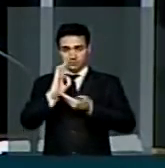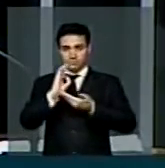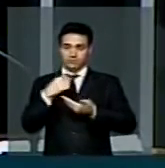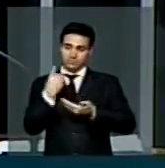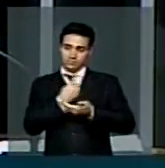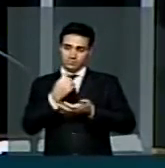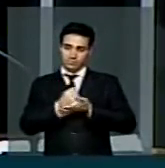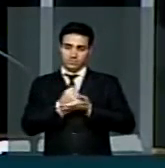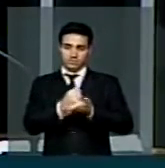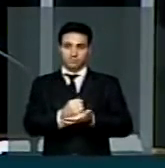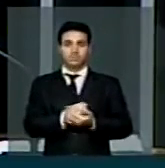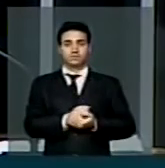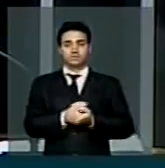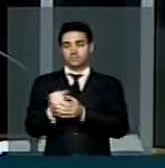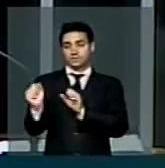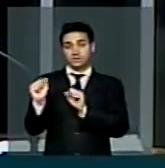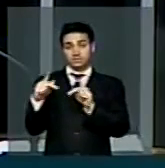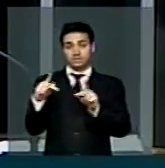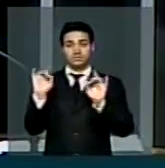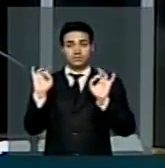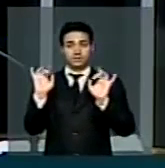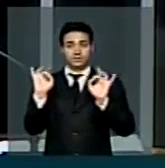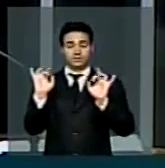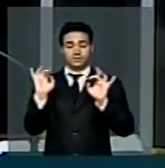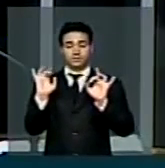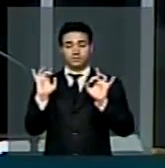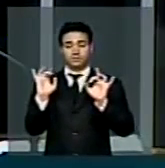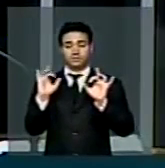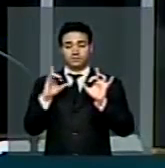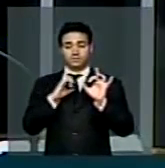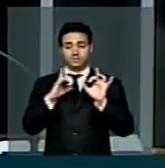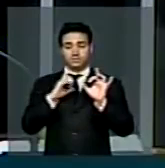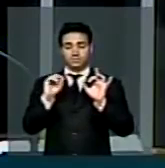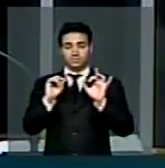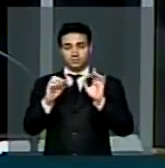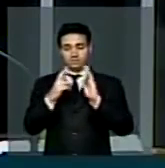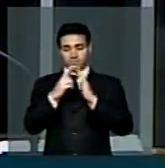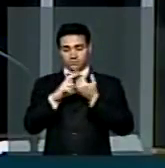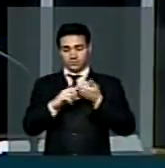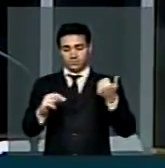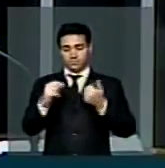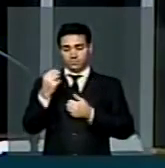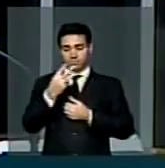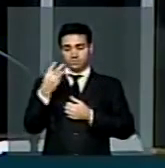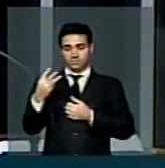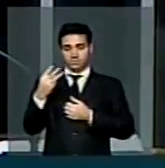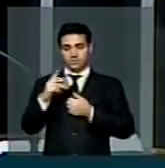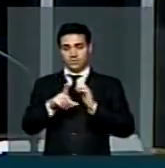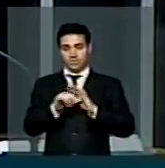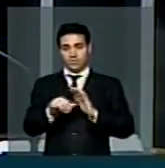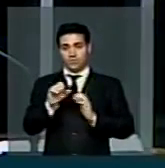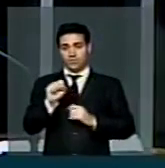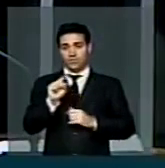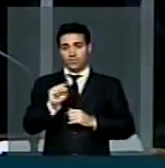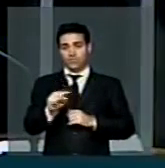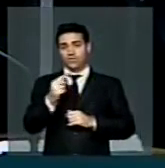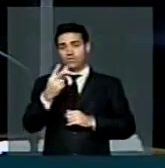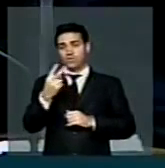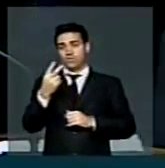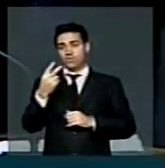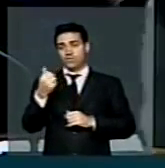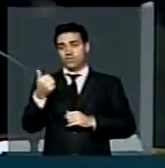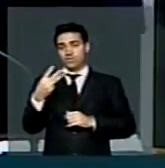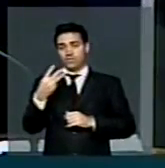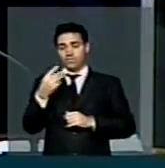apoiar. A aposentadoria especial, observado o disposto do artigo 33 da Lei número 8.213, de